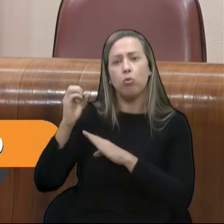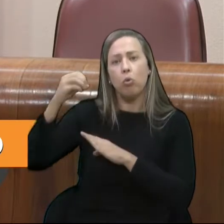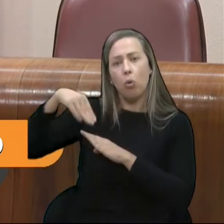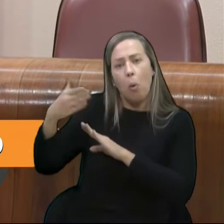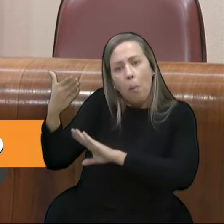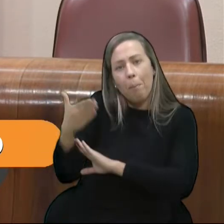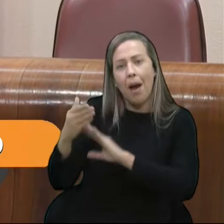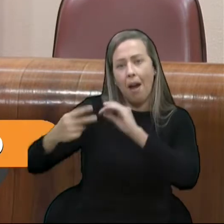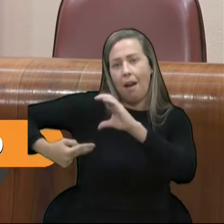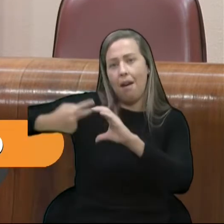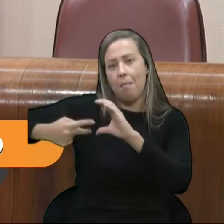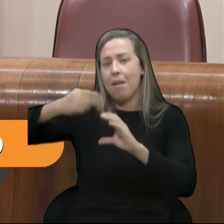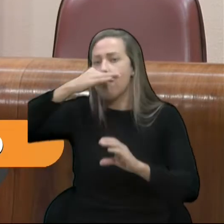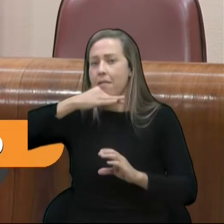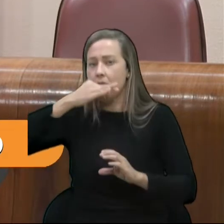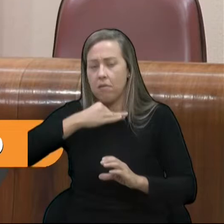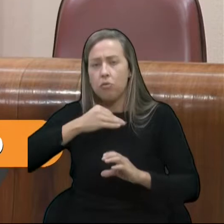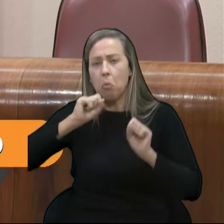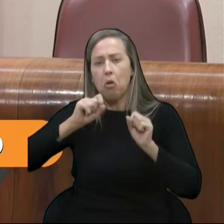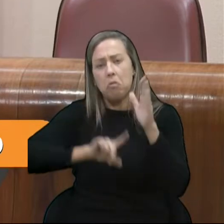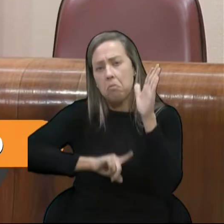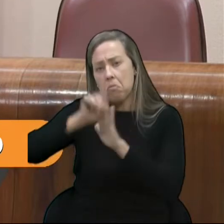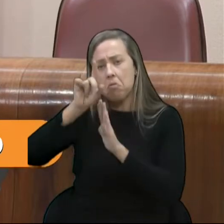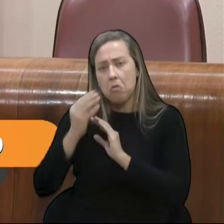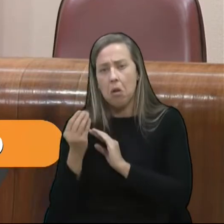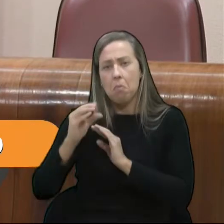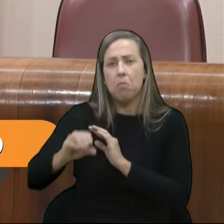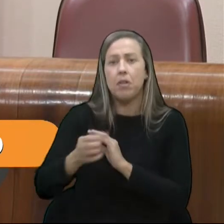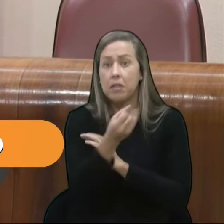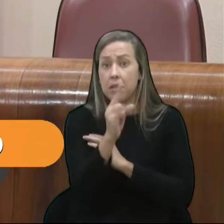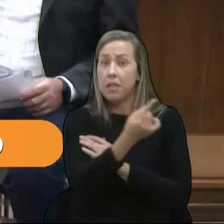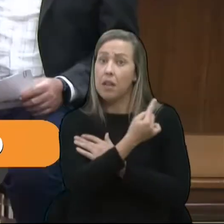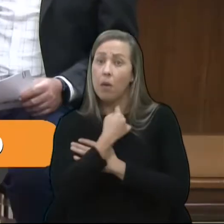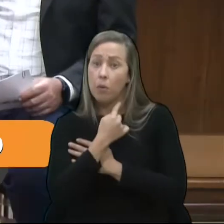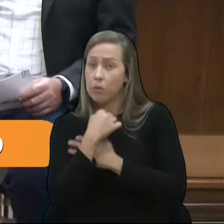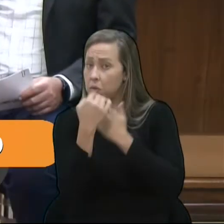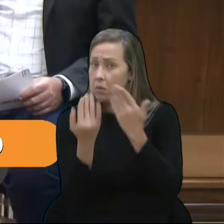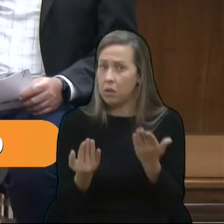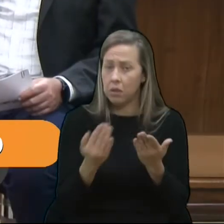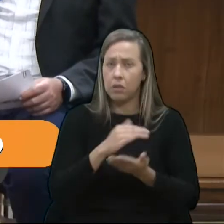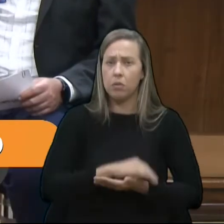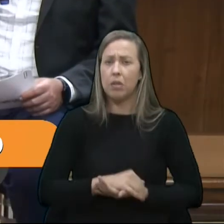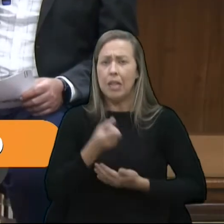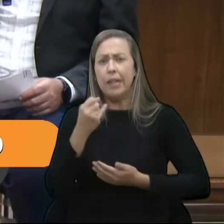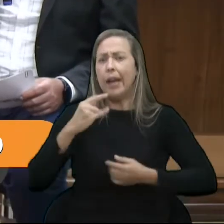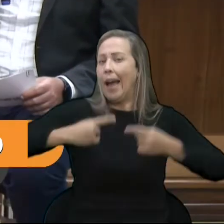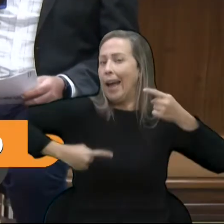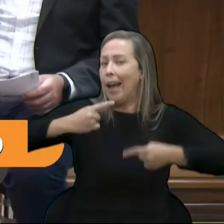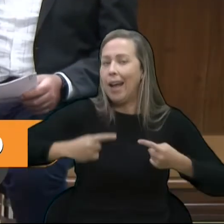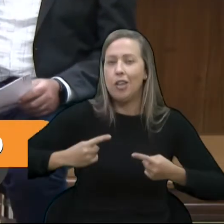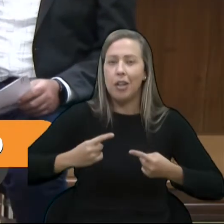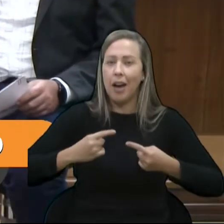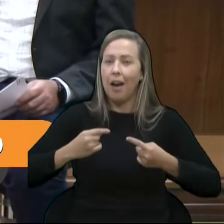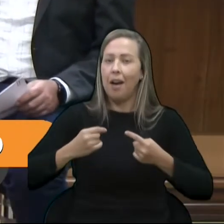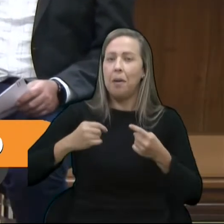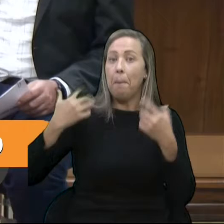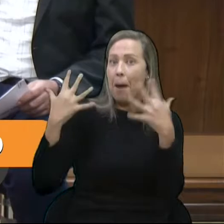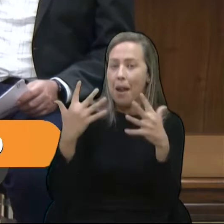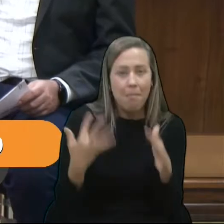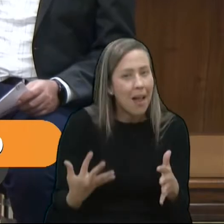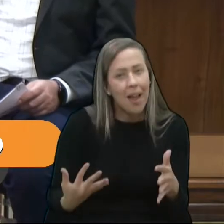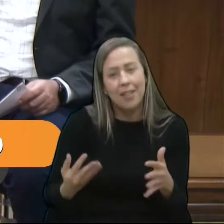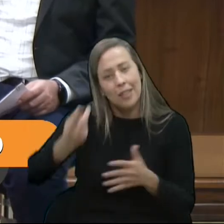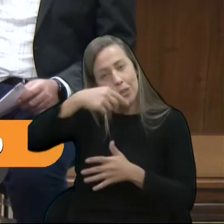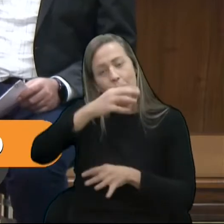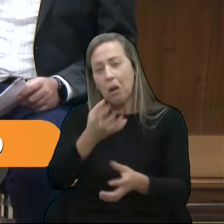facebook.com/Câmara Caxias. Deixar a sua pergunta, se está gostando, né, desse críticas, debate, elogios, sugestões. A gente recebe